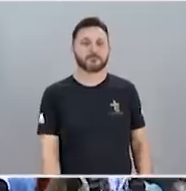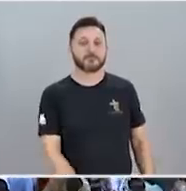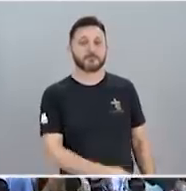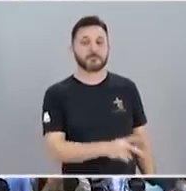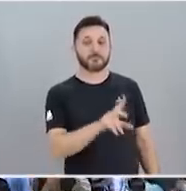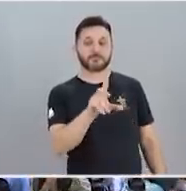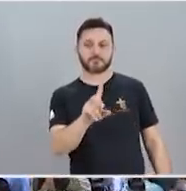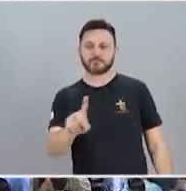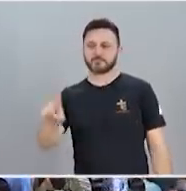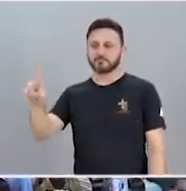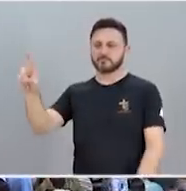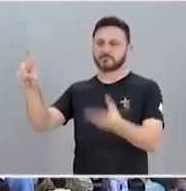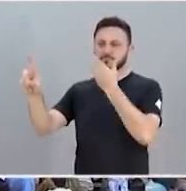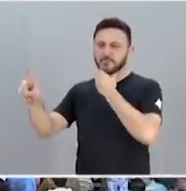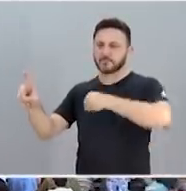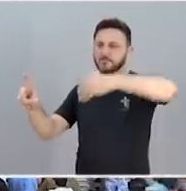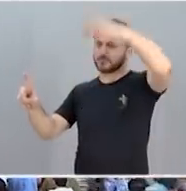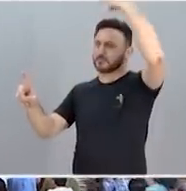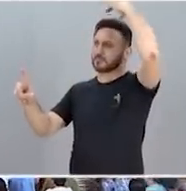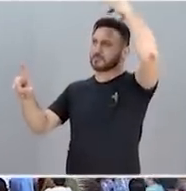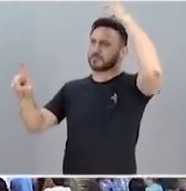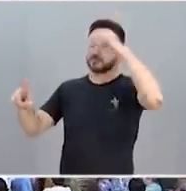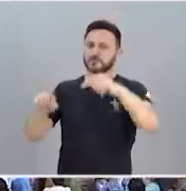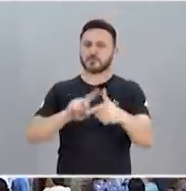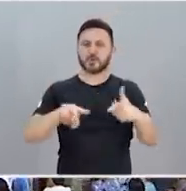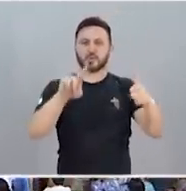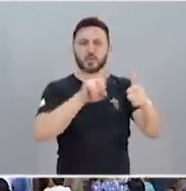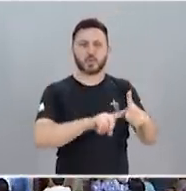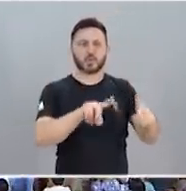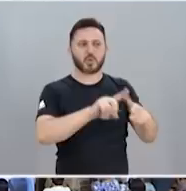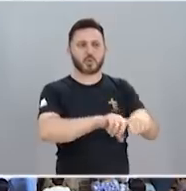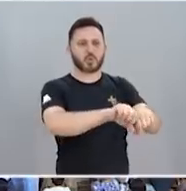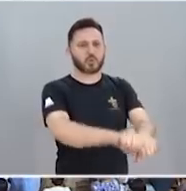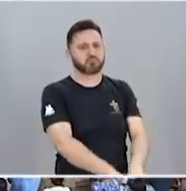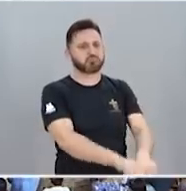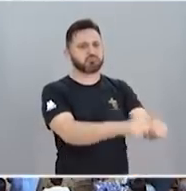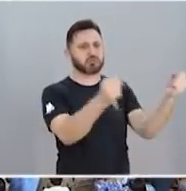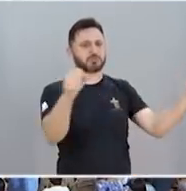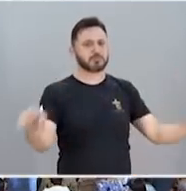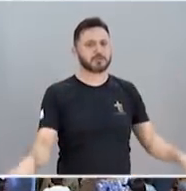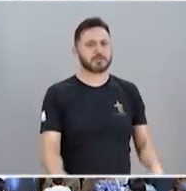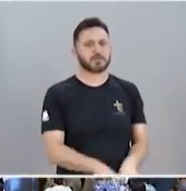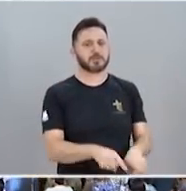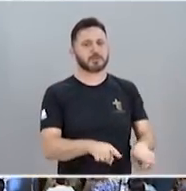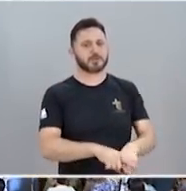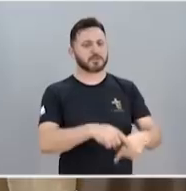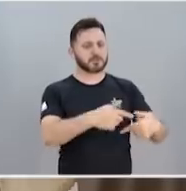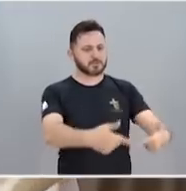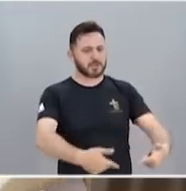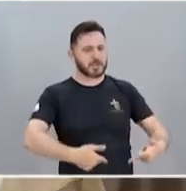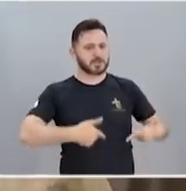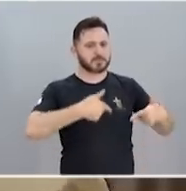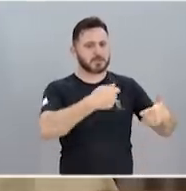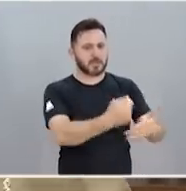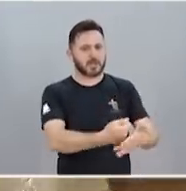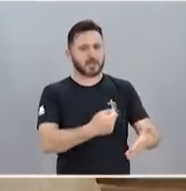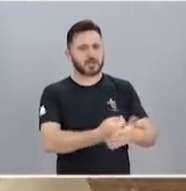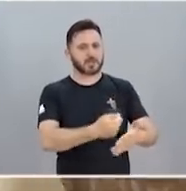Soberano Deus, derrube as muralhas, vá à frente